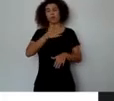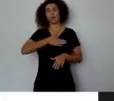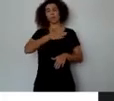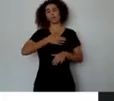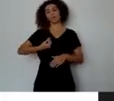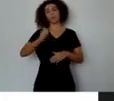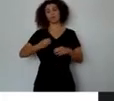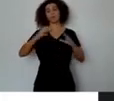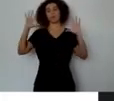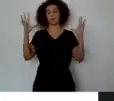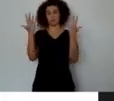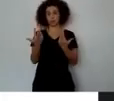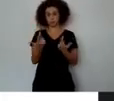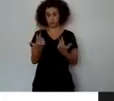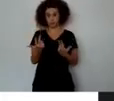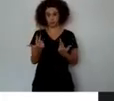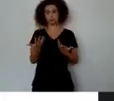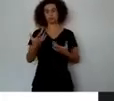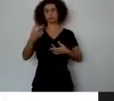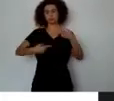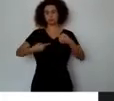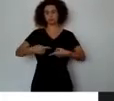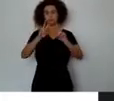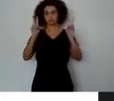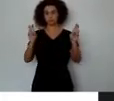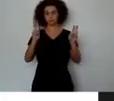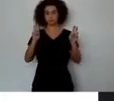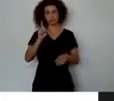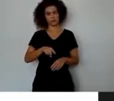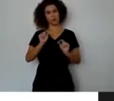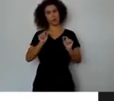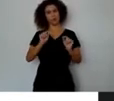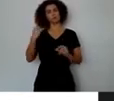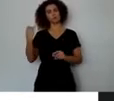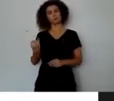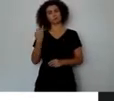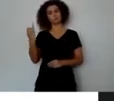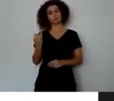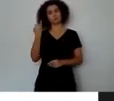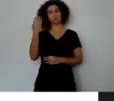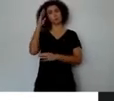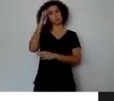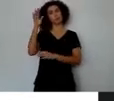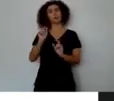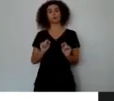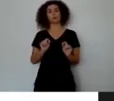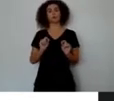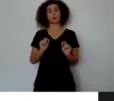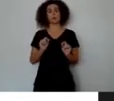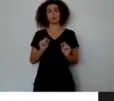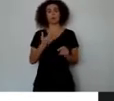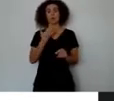né? Implementando essa discussão. Que é um tema muito importante, né? Principalmente pensando para a